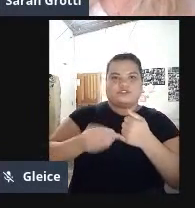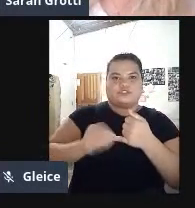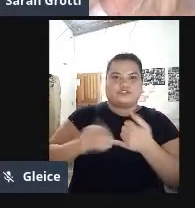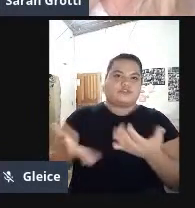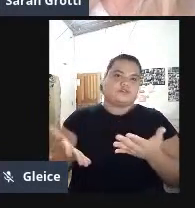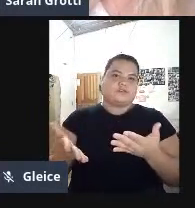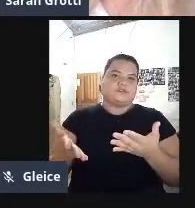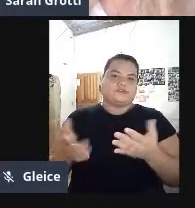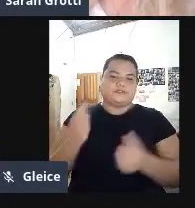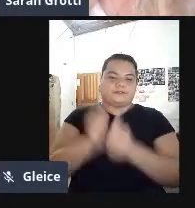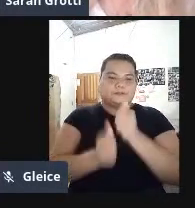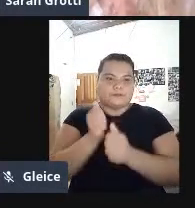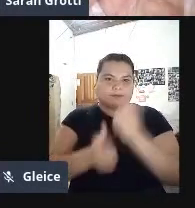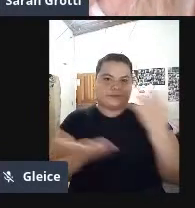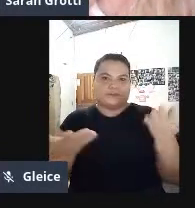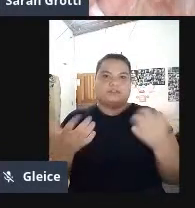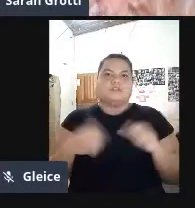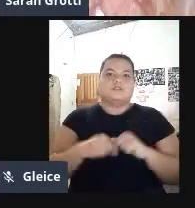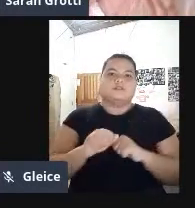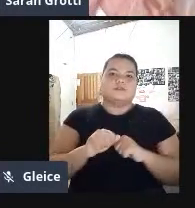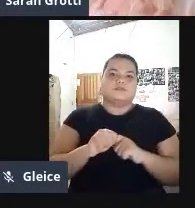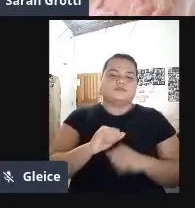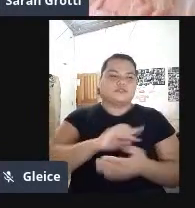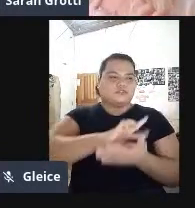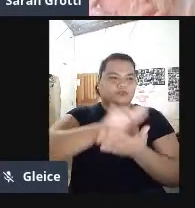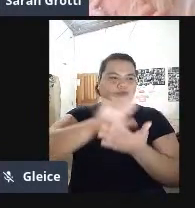bico. Né? São as principais